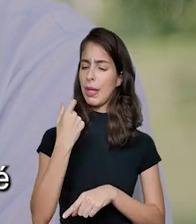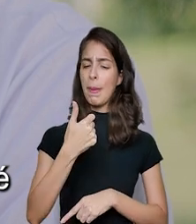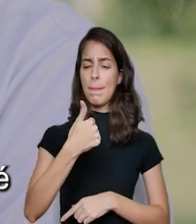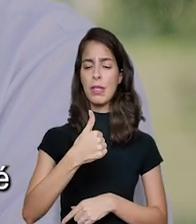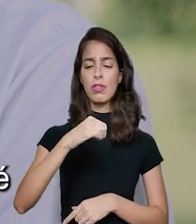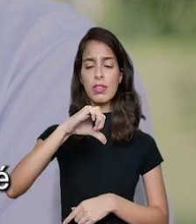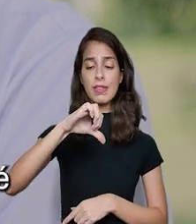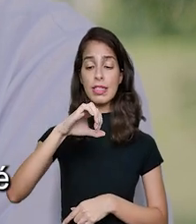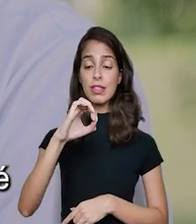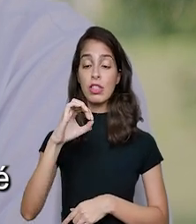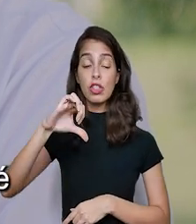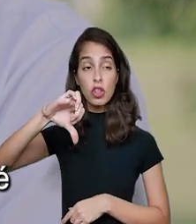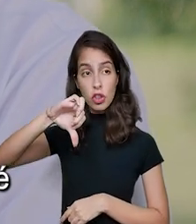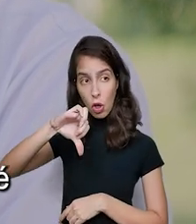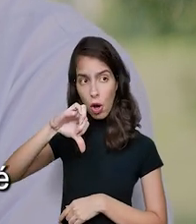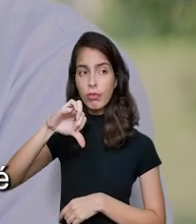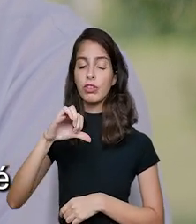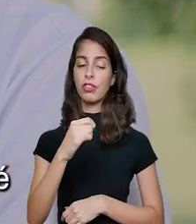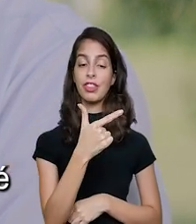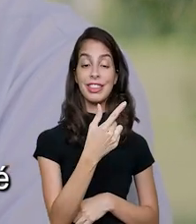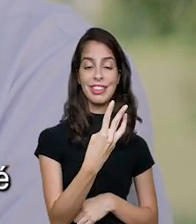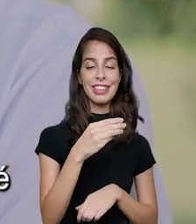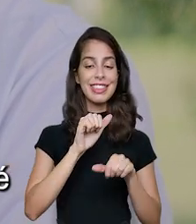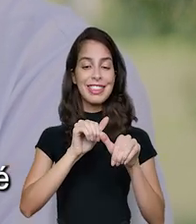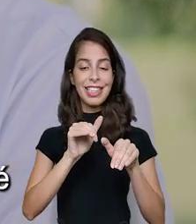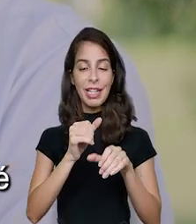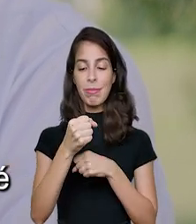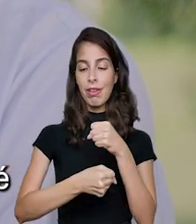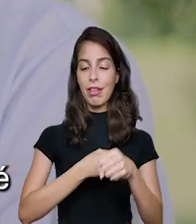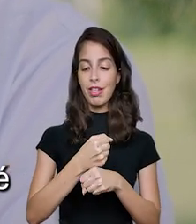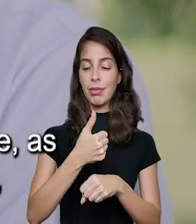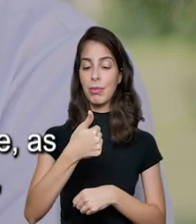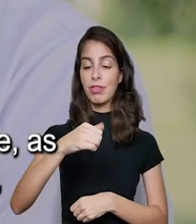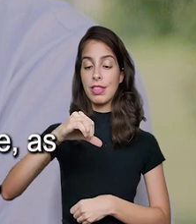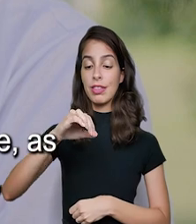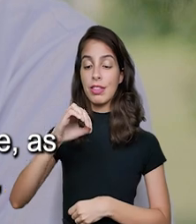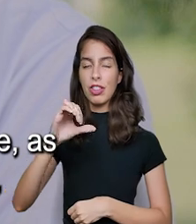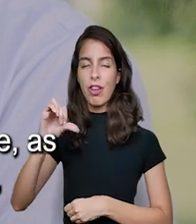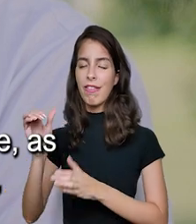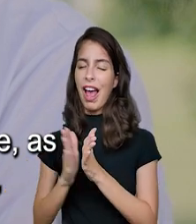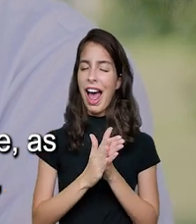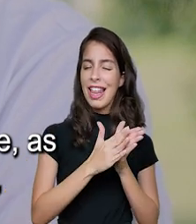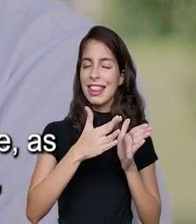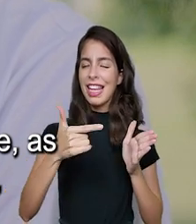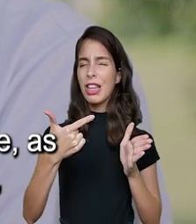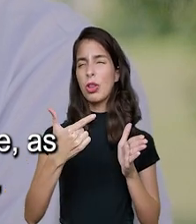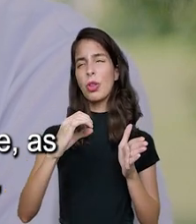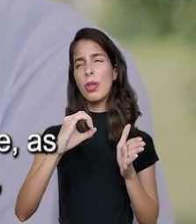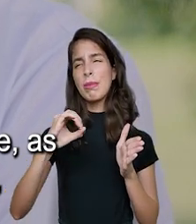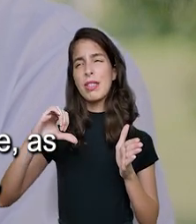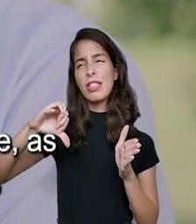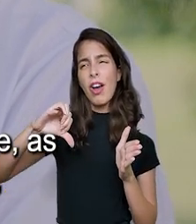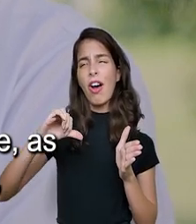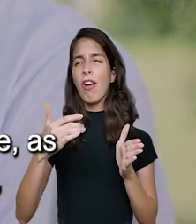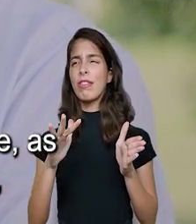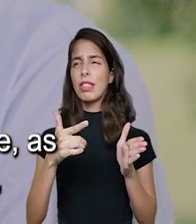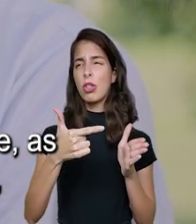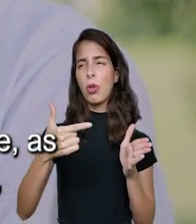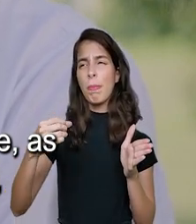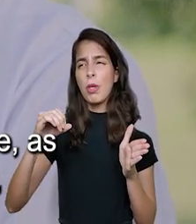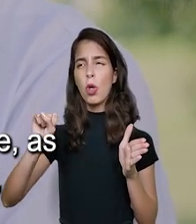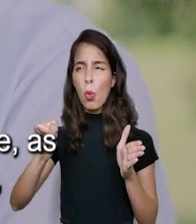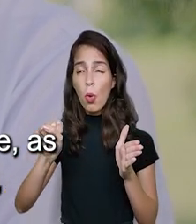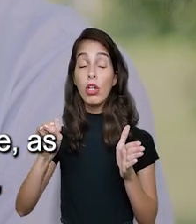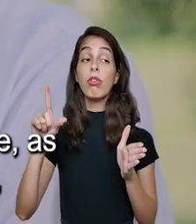1909 p n pessan no 23 de setembro de 199 até 2009 2008 para 2009 nós eramos uma